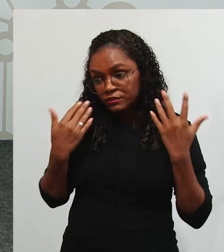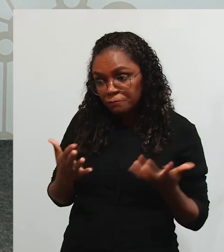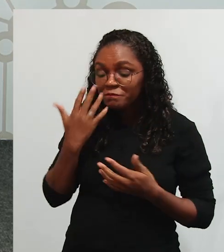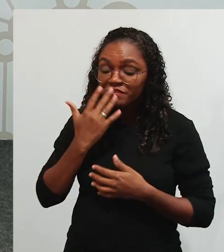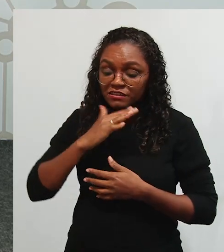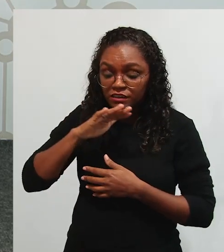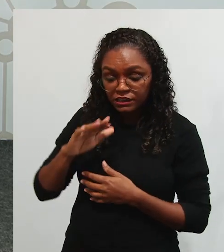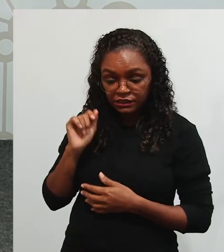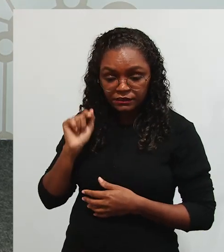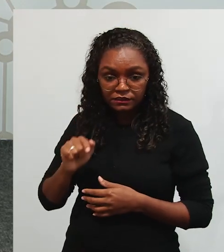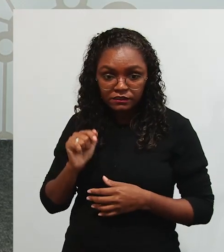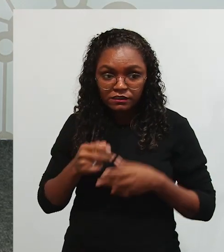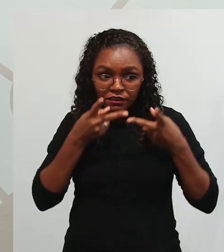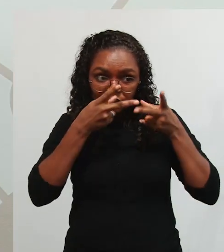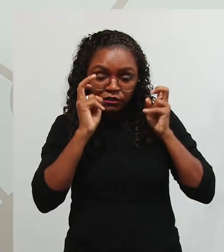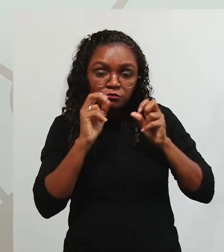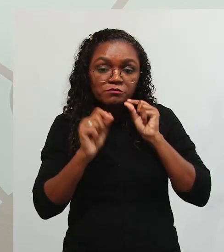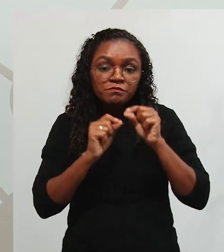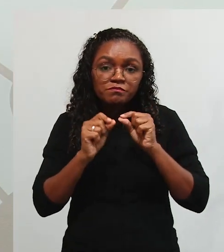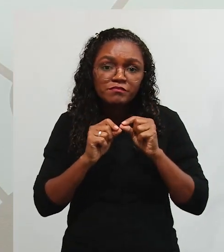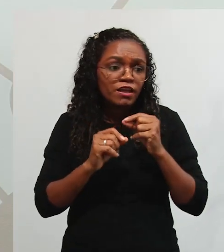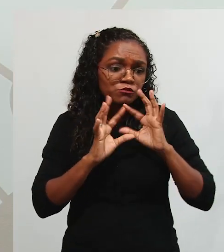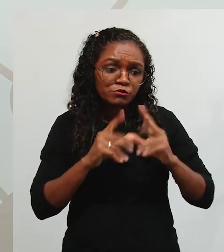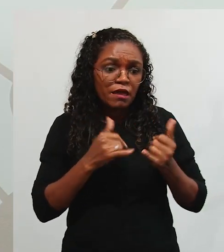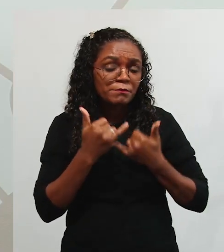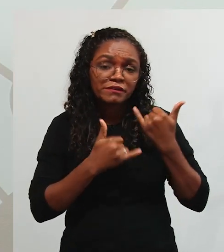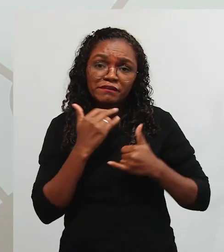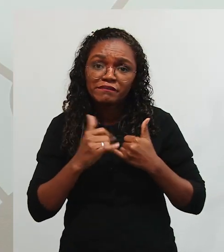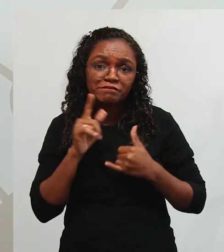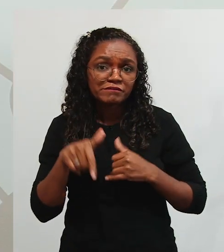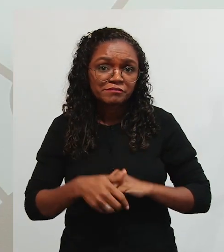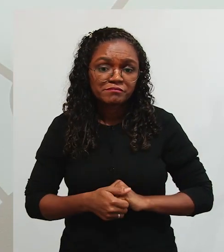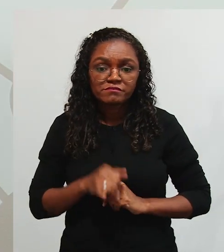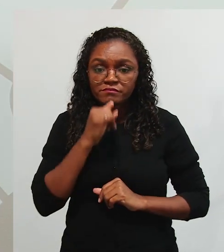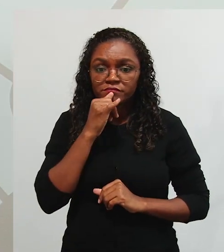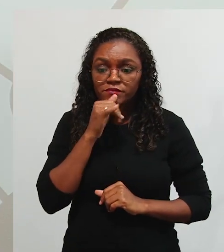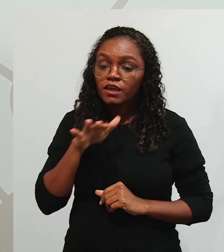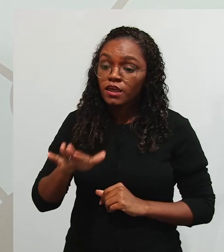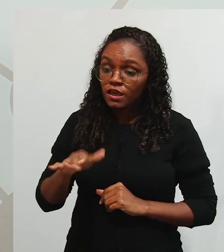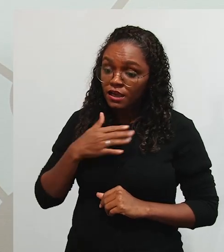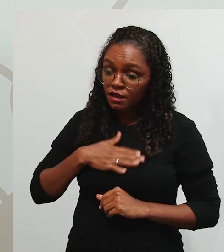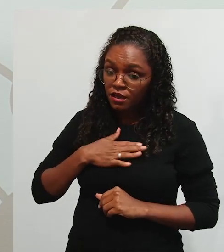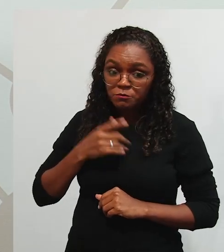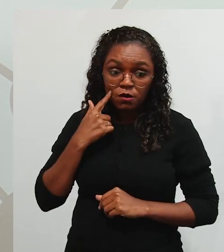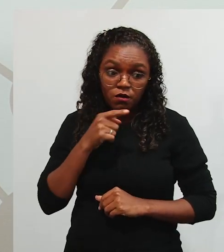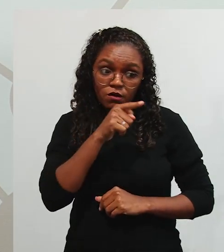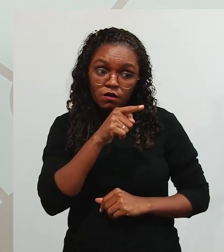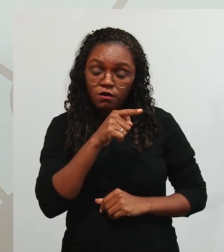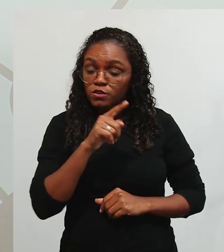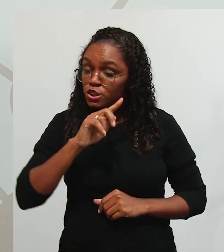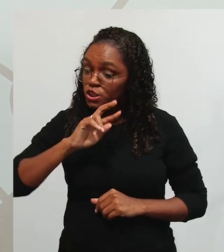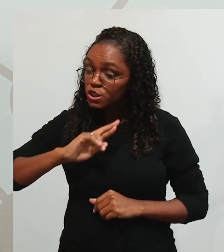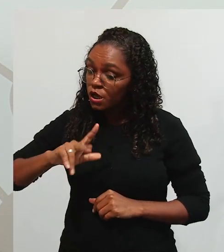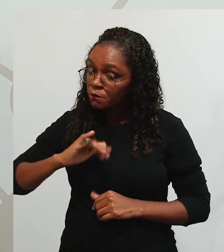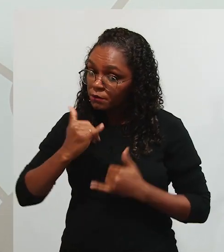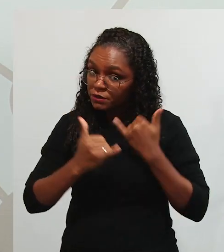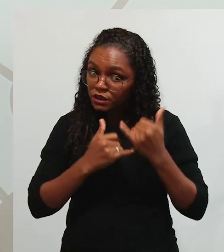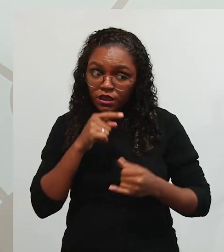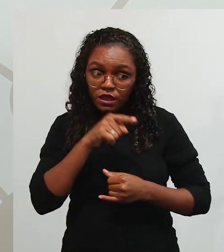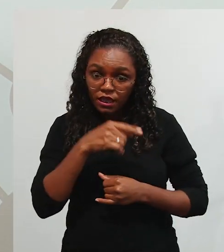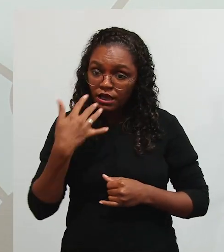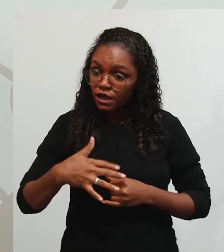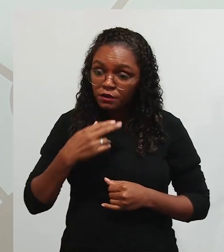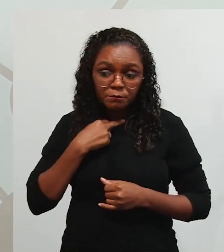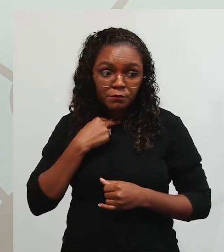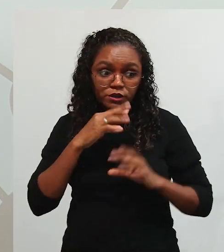criança, ela enxerga tudo como um brinquedo. Se você não disser para ela que esse equipamento aqui ele é um equipamento caro, que não